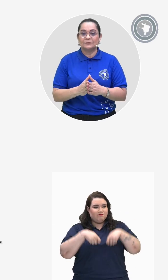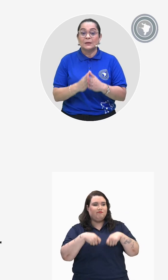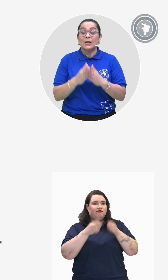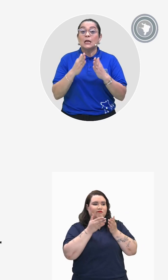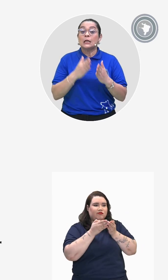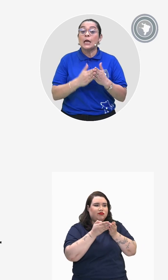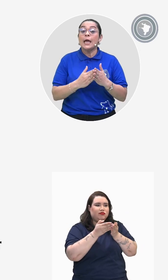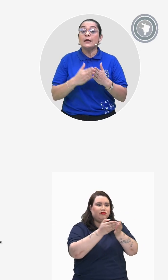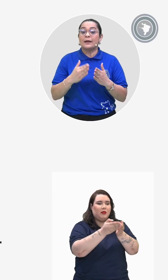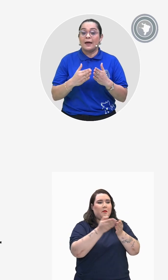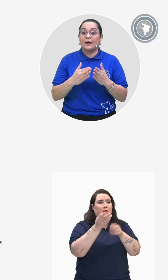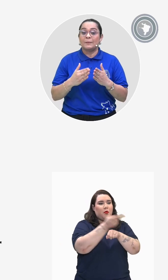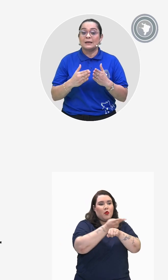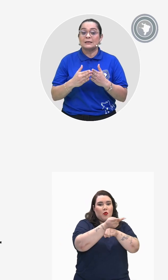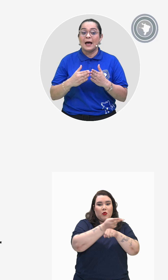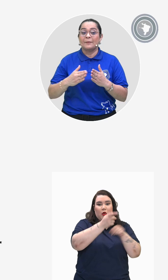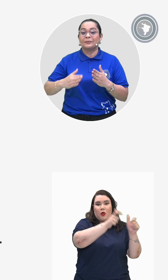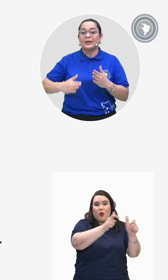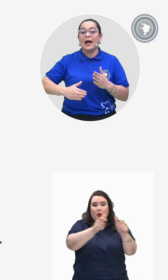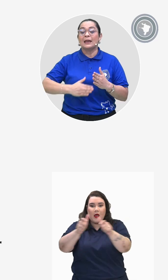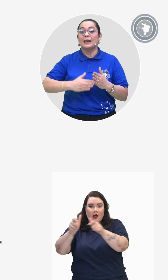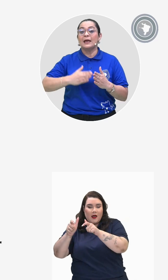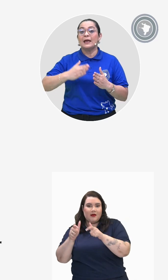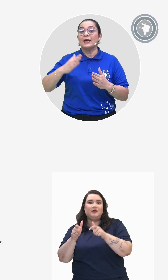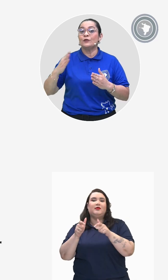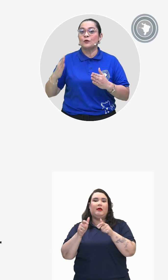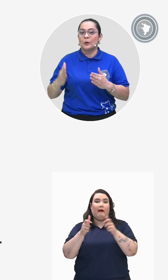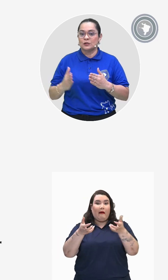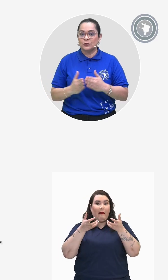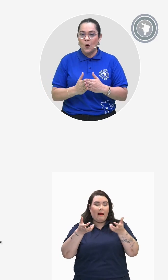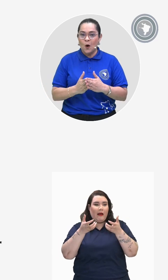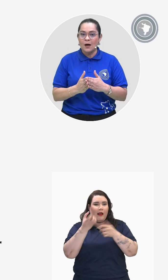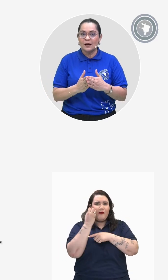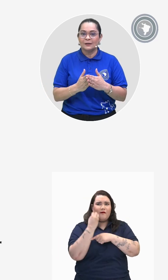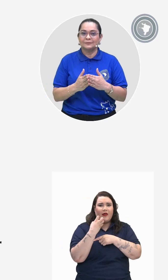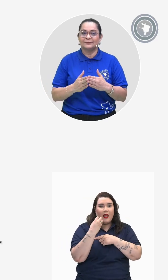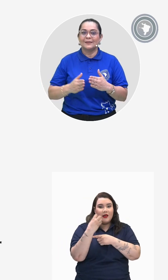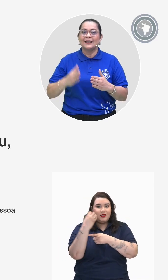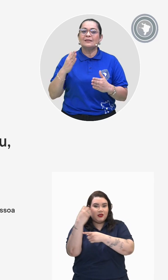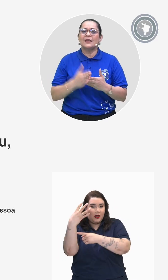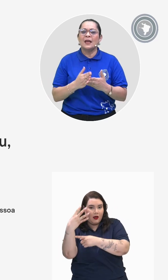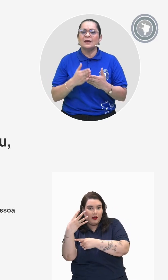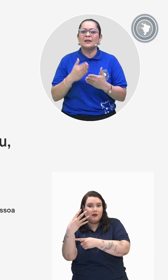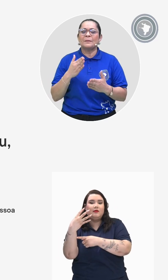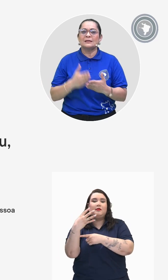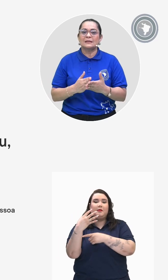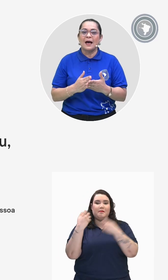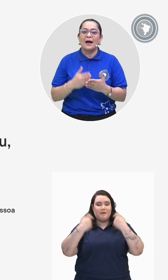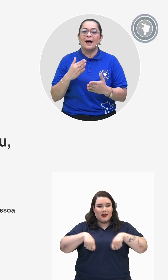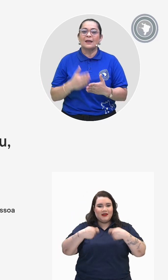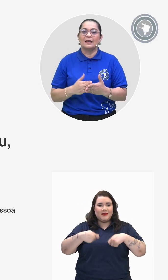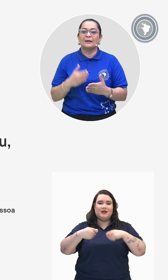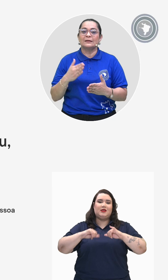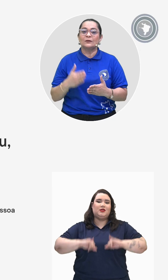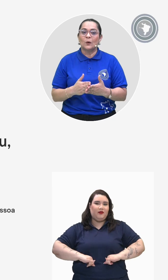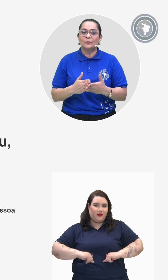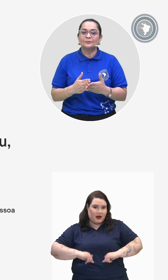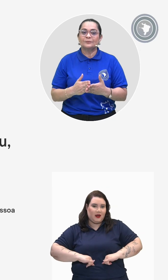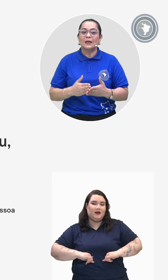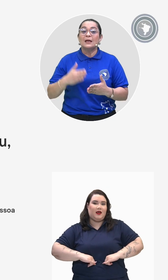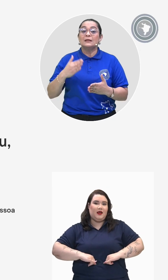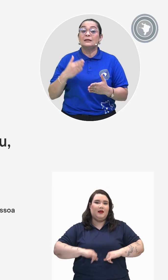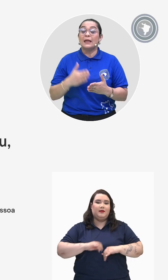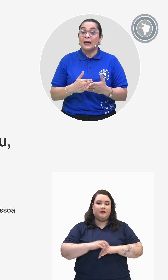pequena. Quem quer passar além do bojador, tem que passar além da